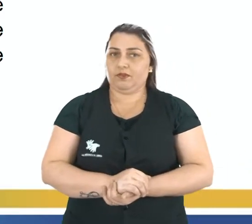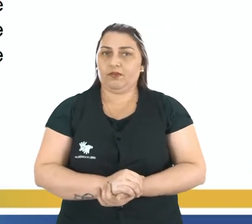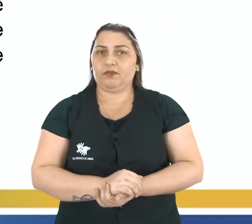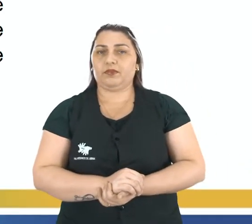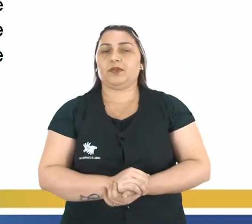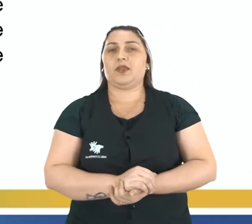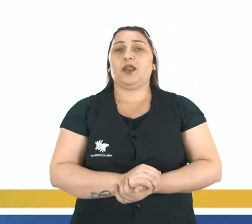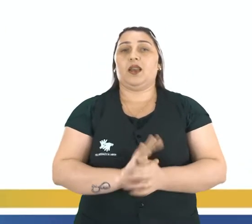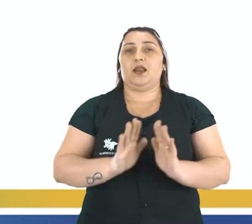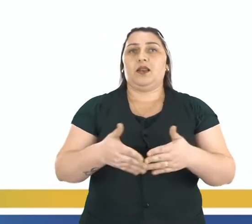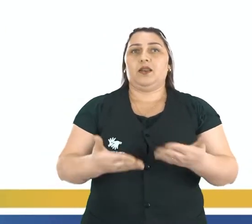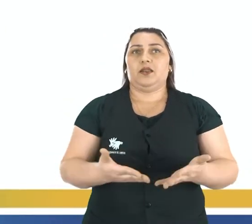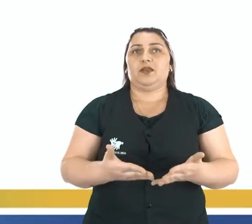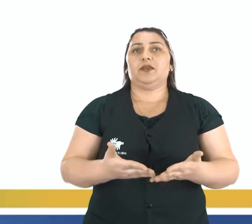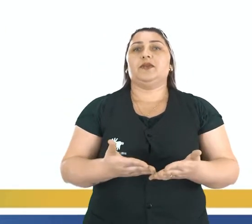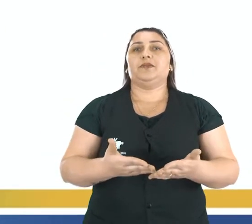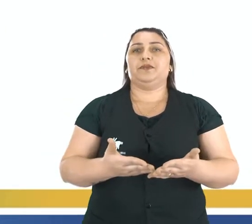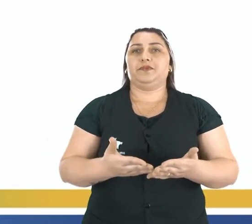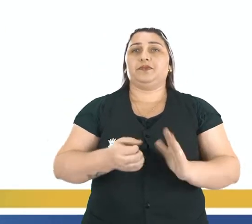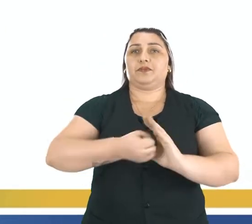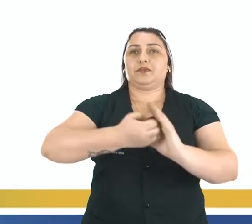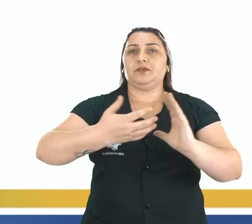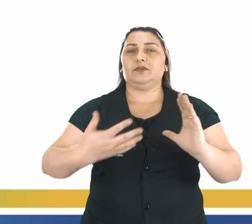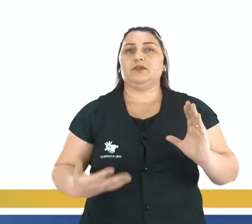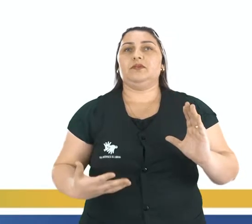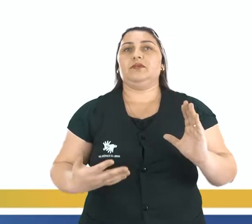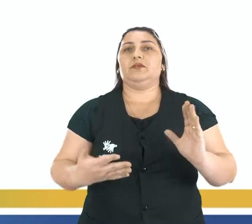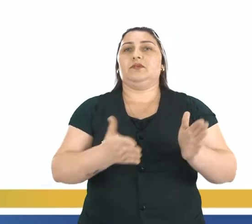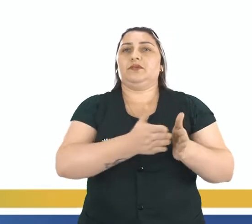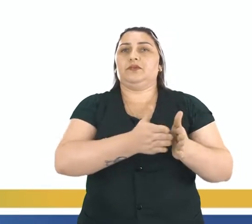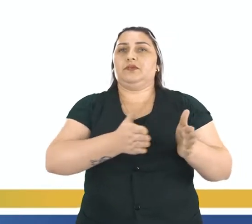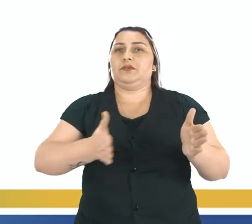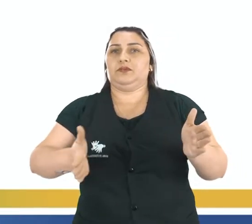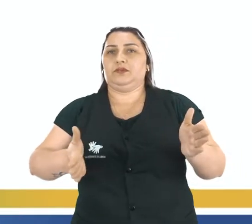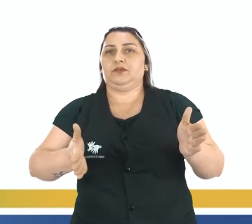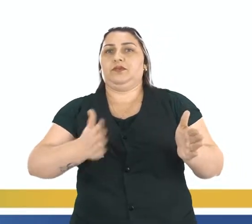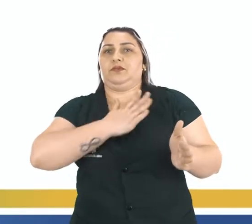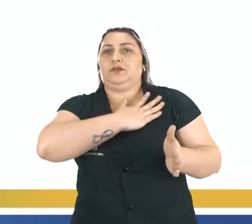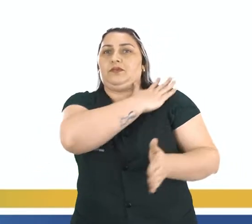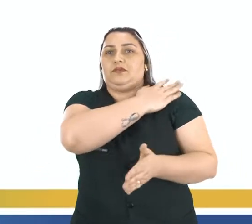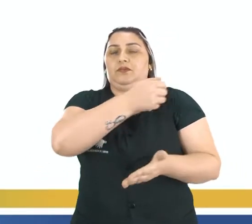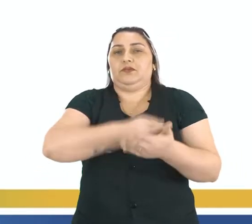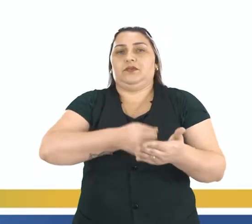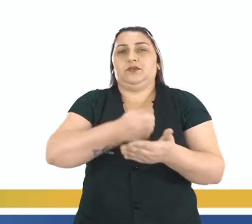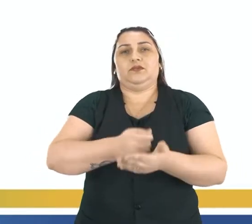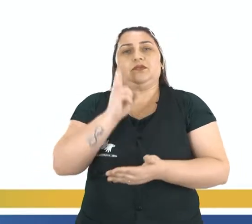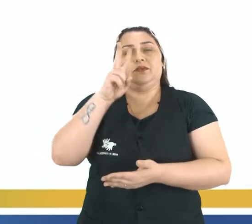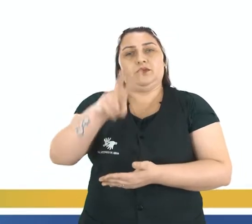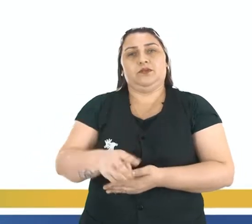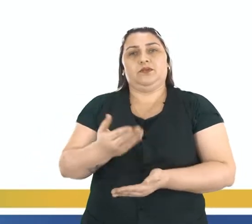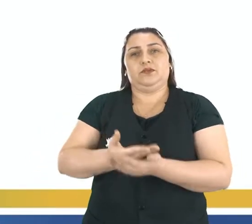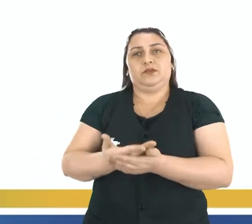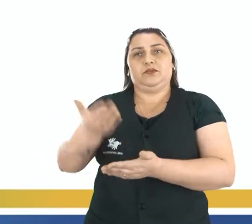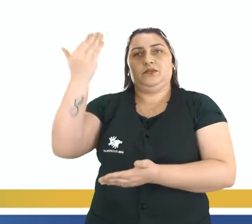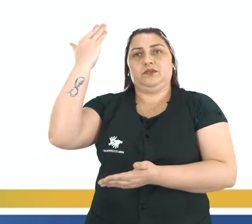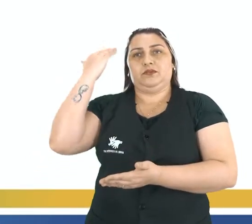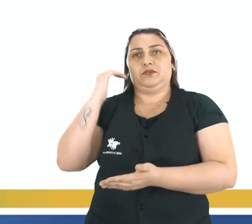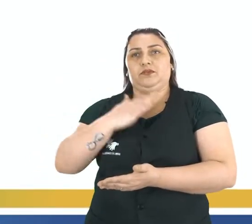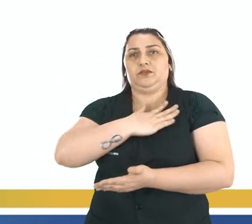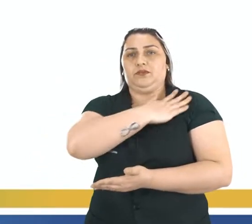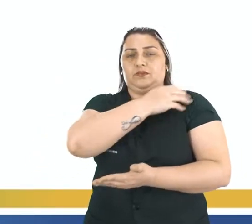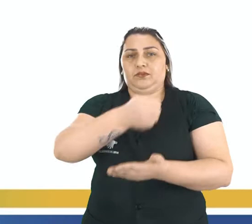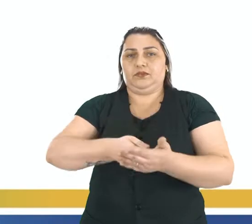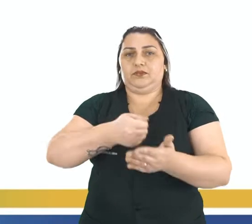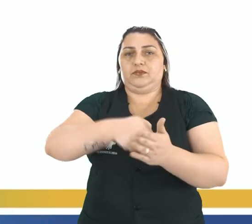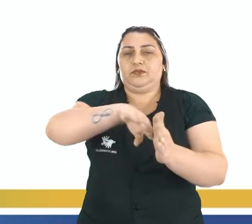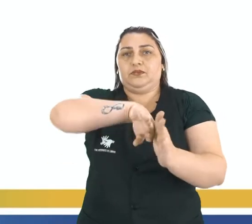e autoritarismo ela vai ser bem característica durante esse período da ditadura militar. Como a gente viu nas aulas passadas, a ditadura militar